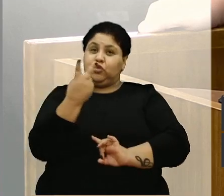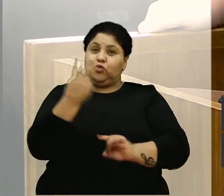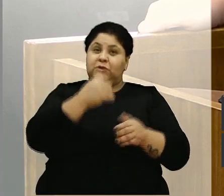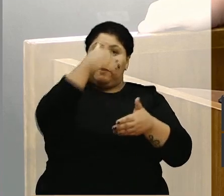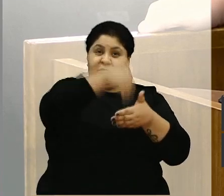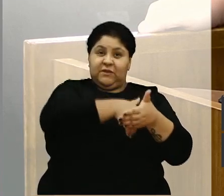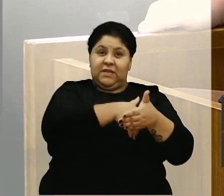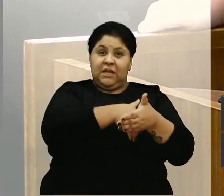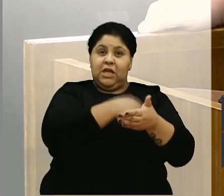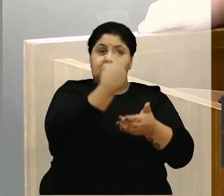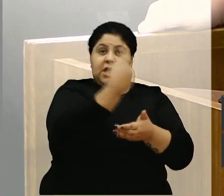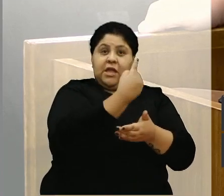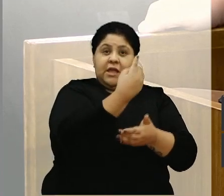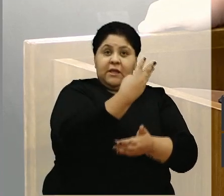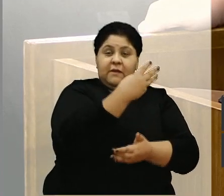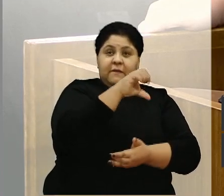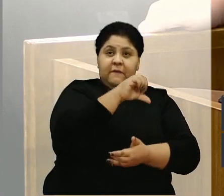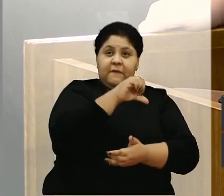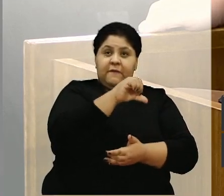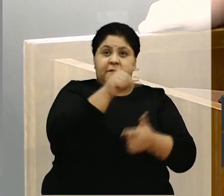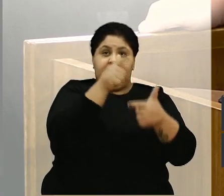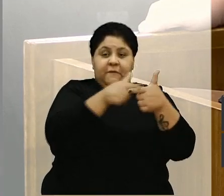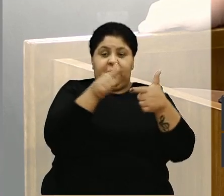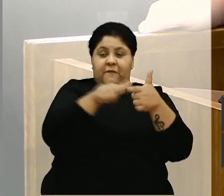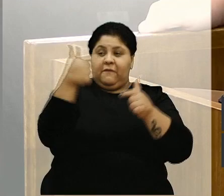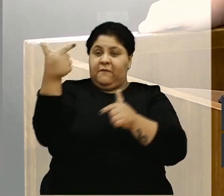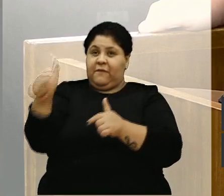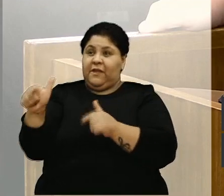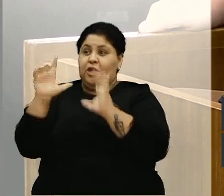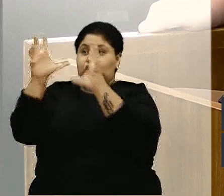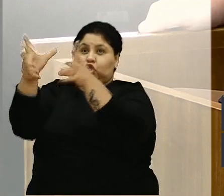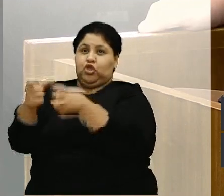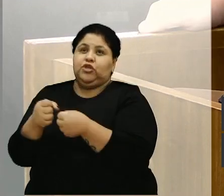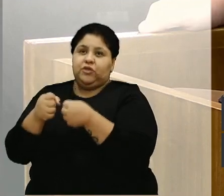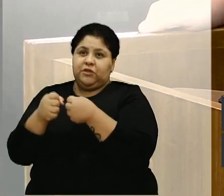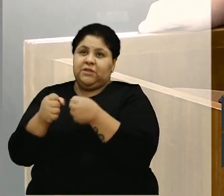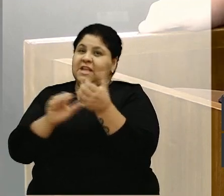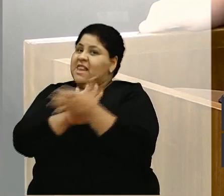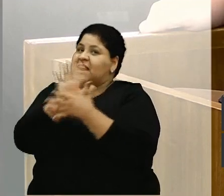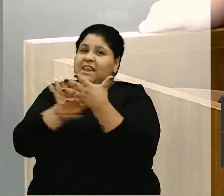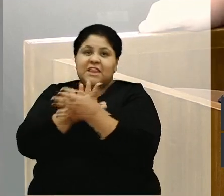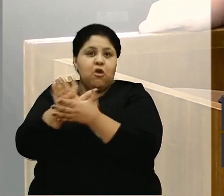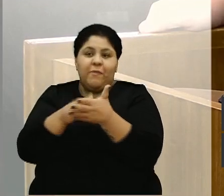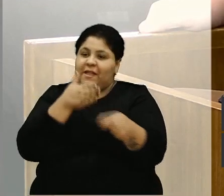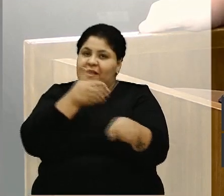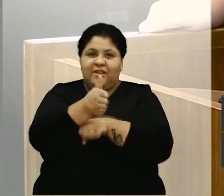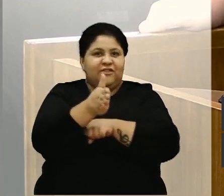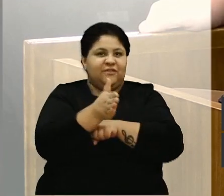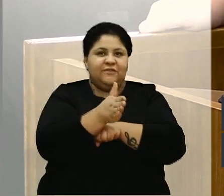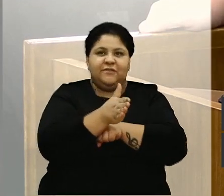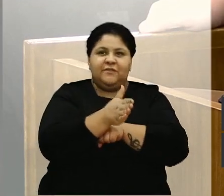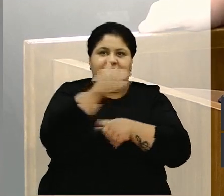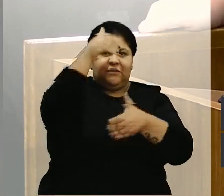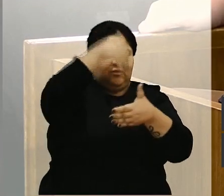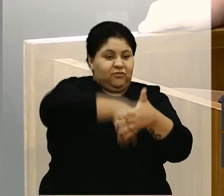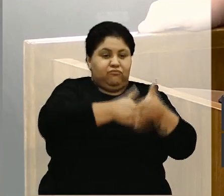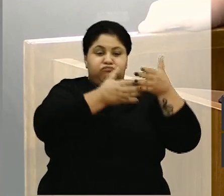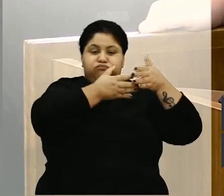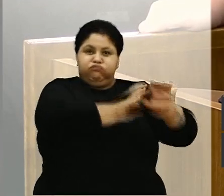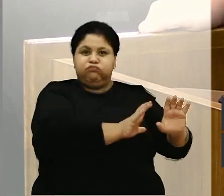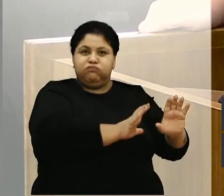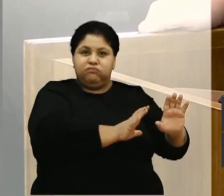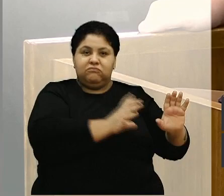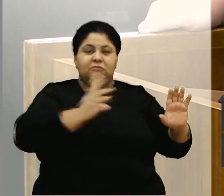entender. Uma era de 36 parcelas e a outra era total. Nenhuma delas passou. E os votos contrários